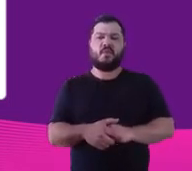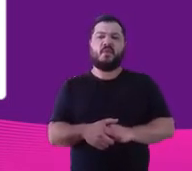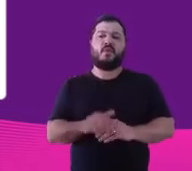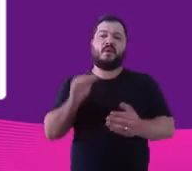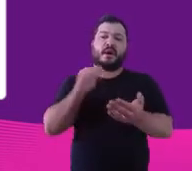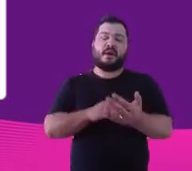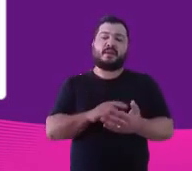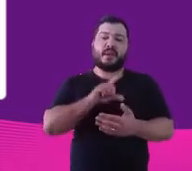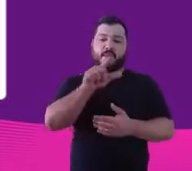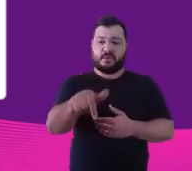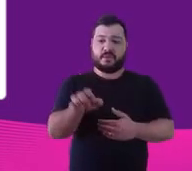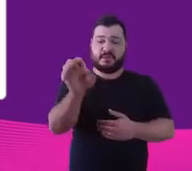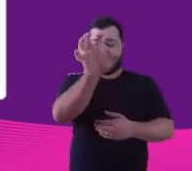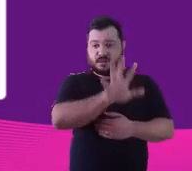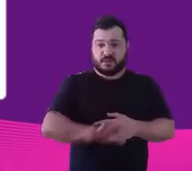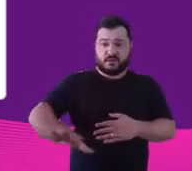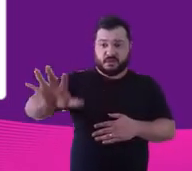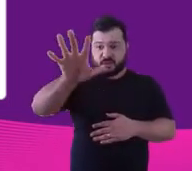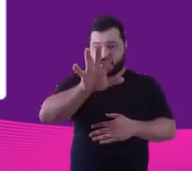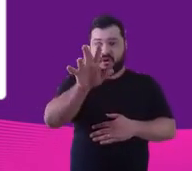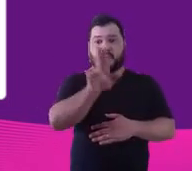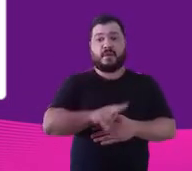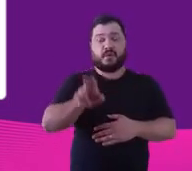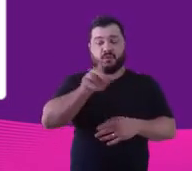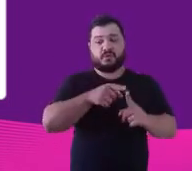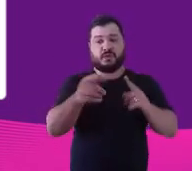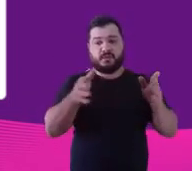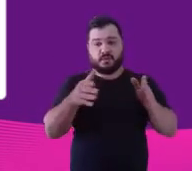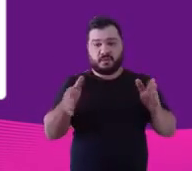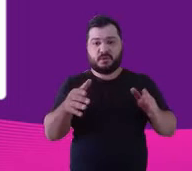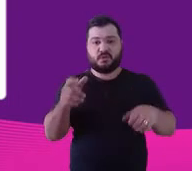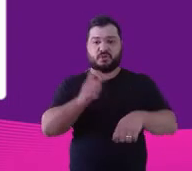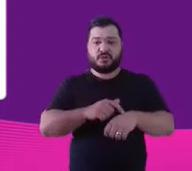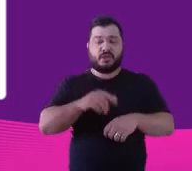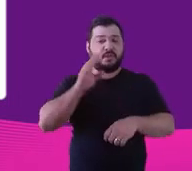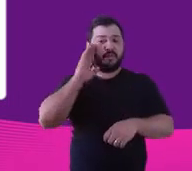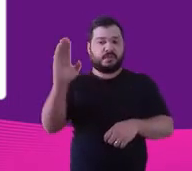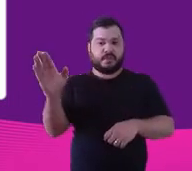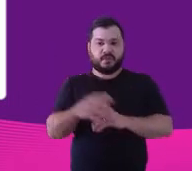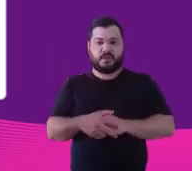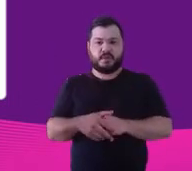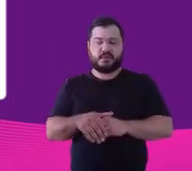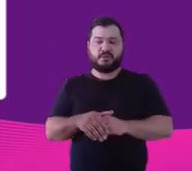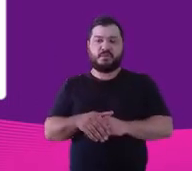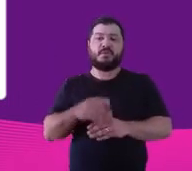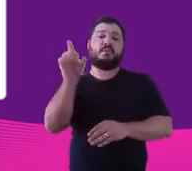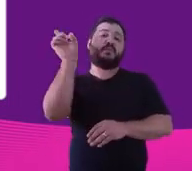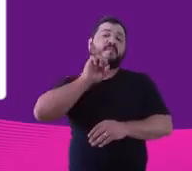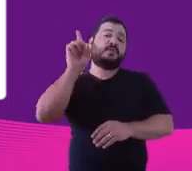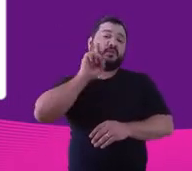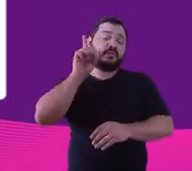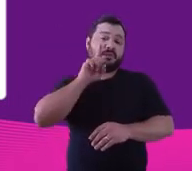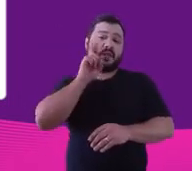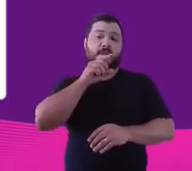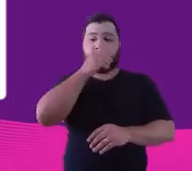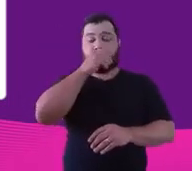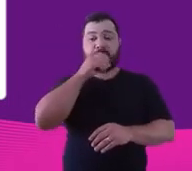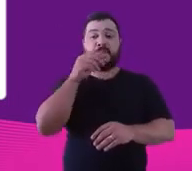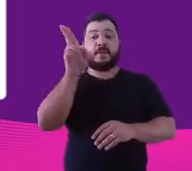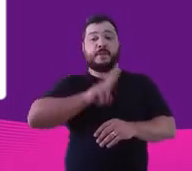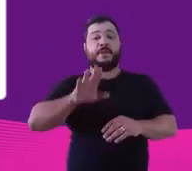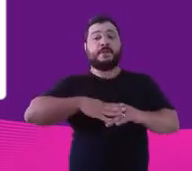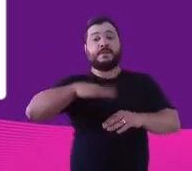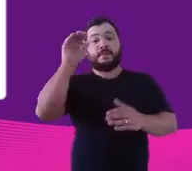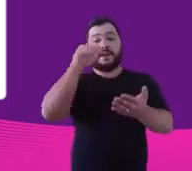progressão é na Europa se usa para o período fixo de tempo predominantemente nos Estados Unidos se usa mais